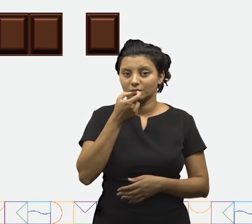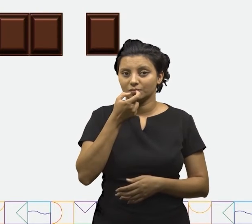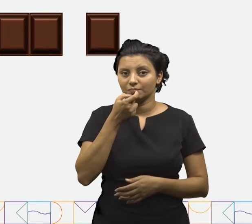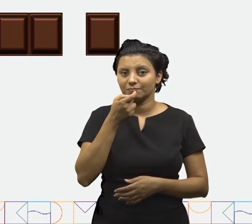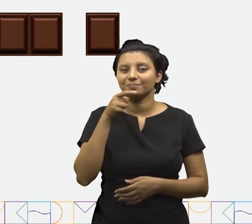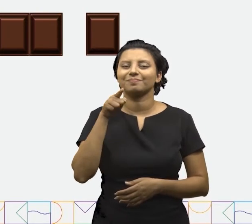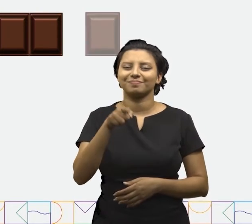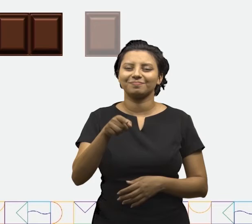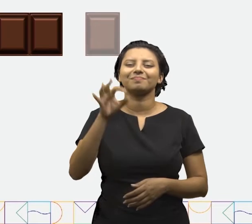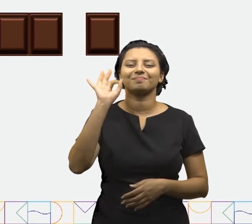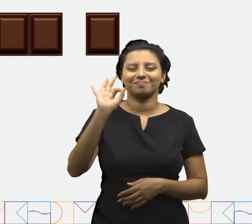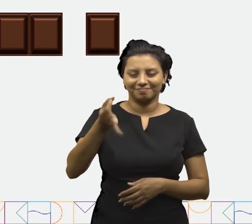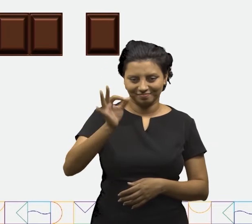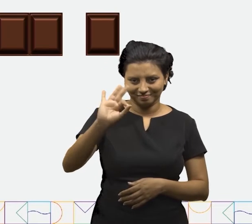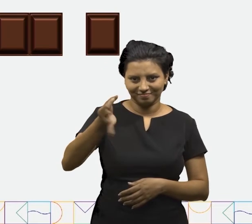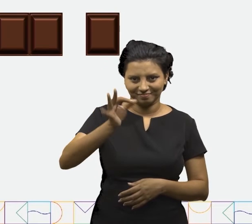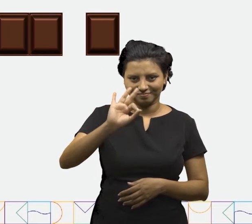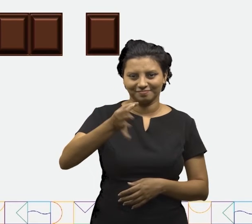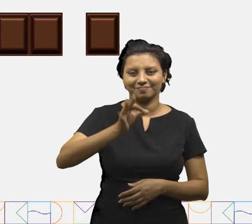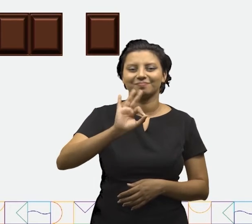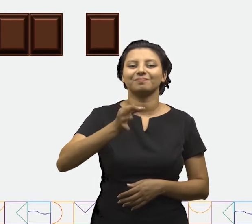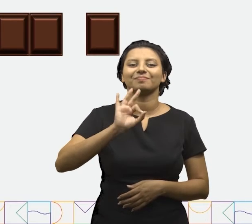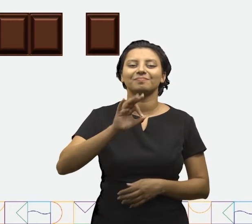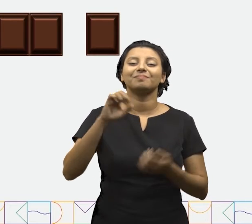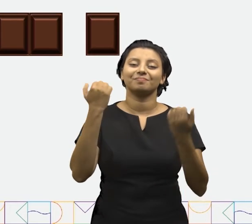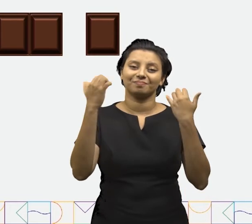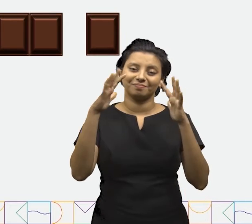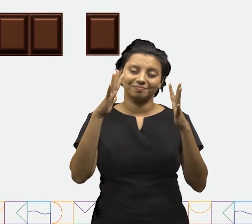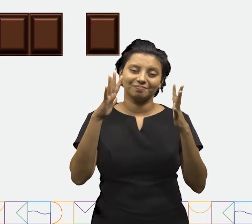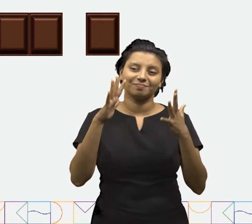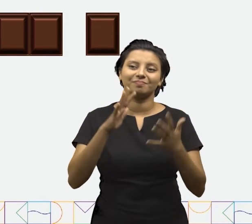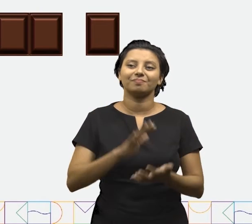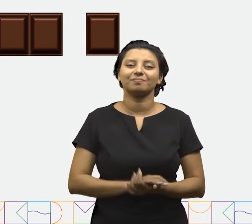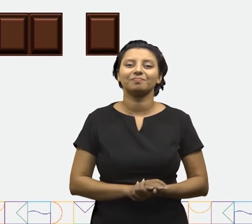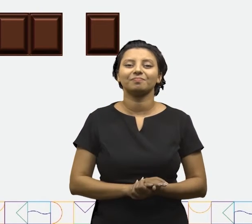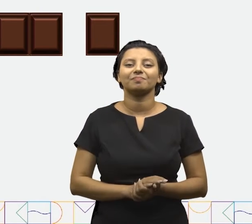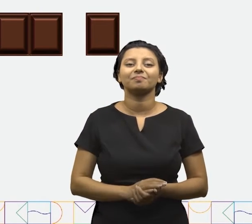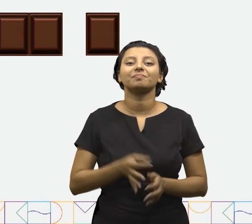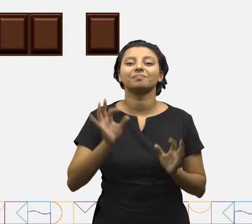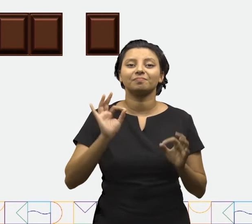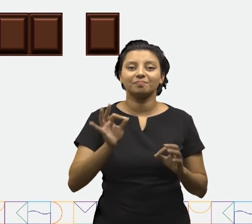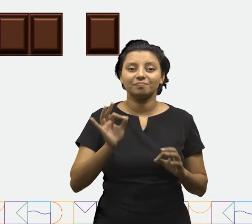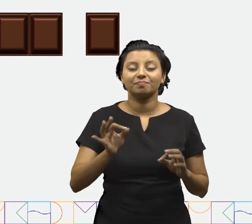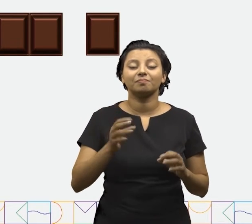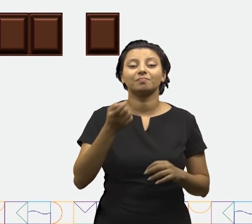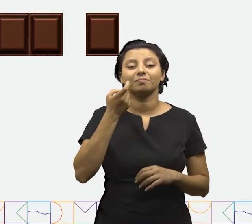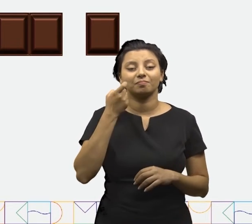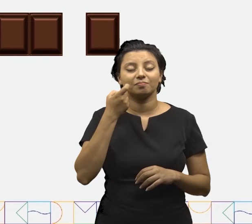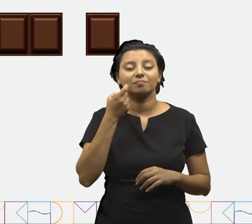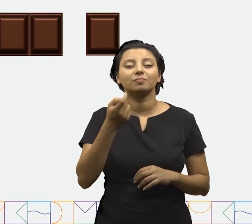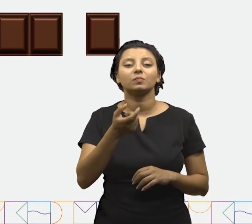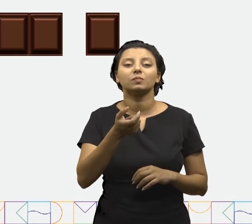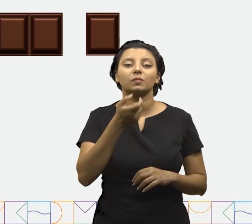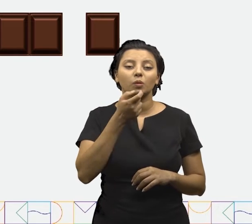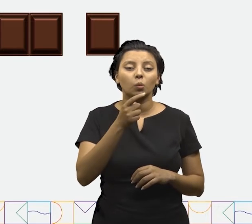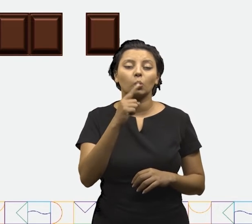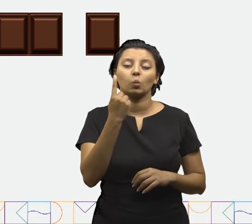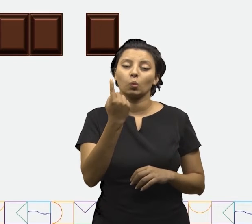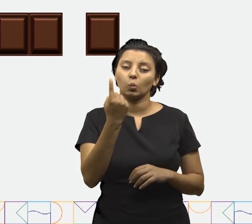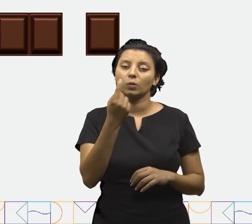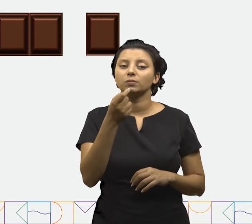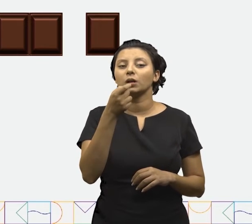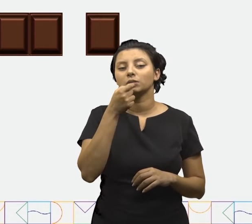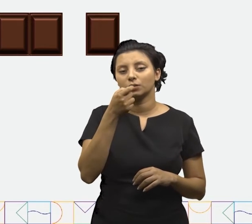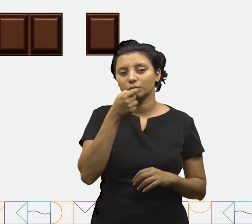tablete, você acertou! Parabéns! Isso mesmo, na sexta-feira ela